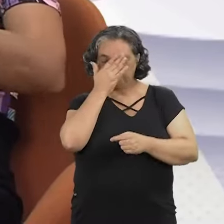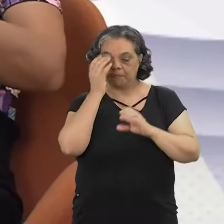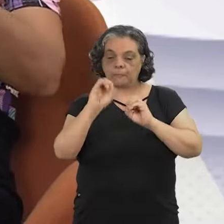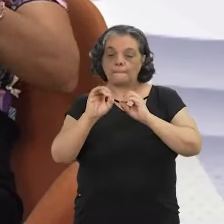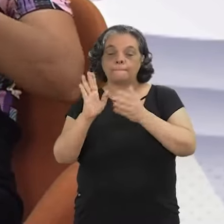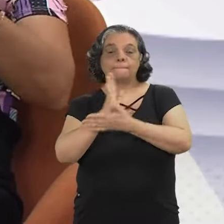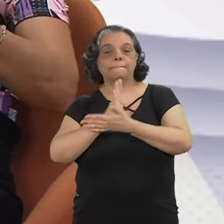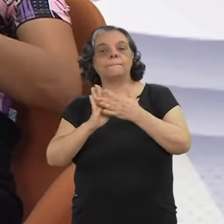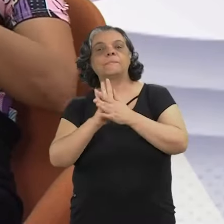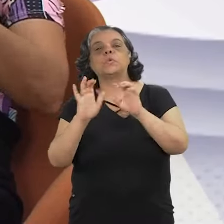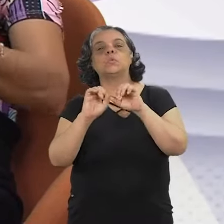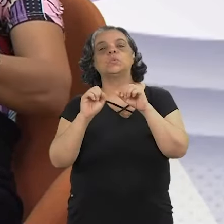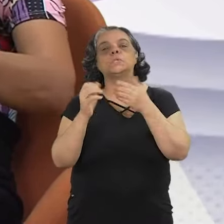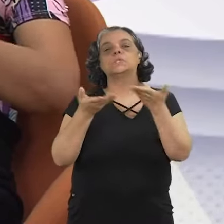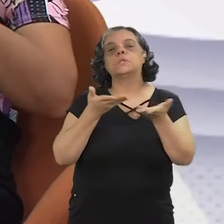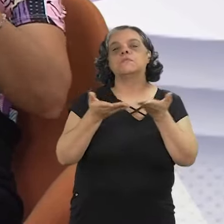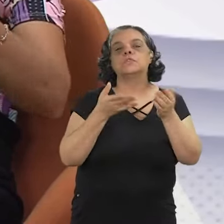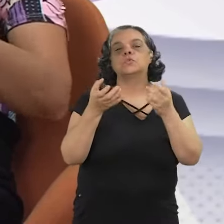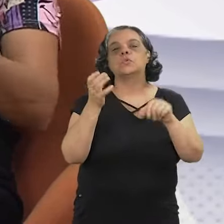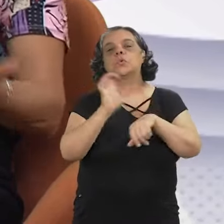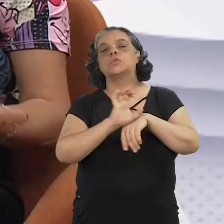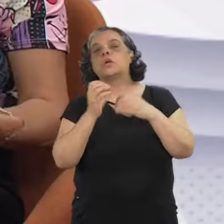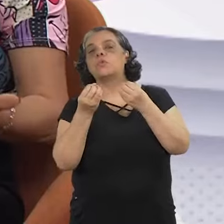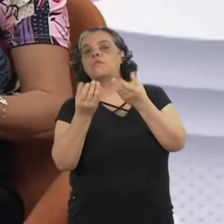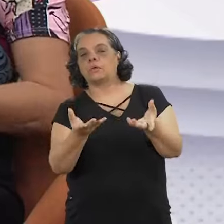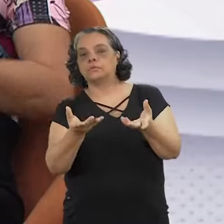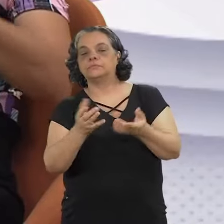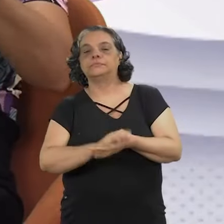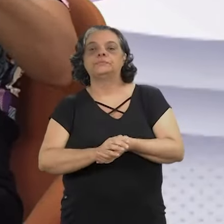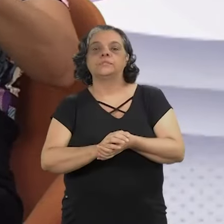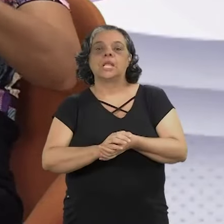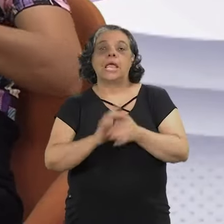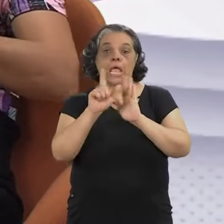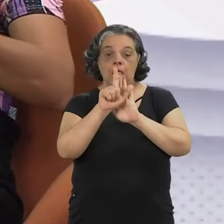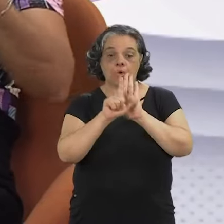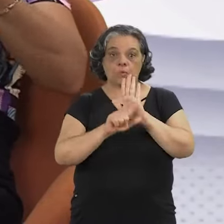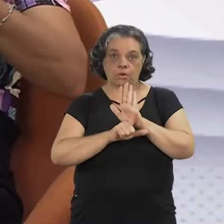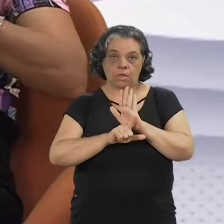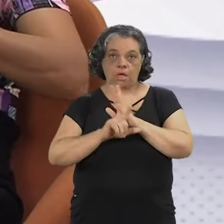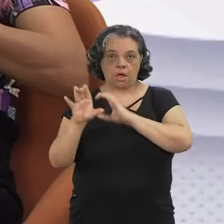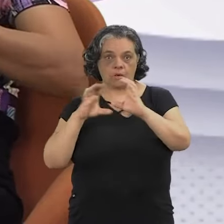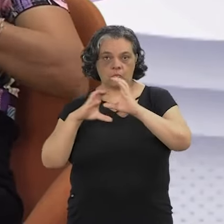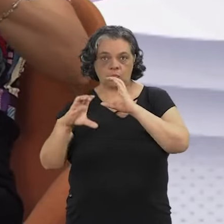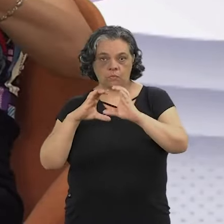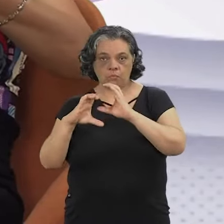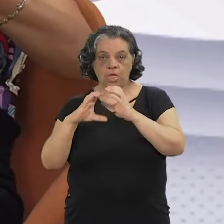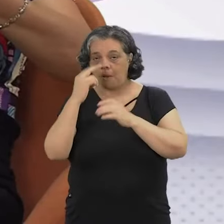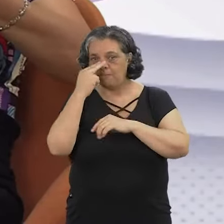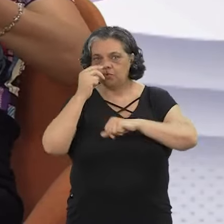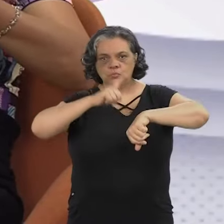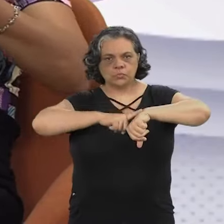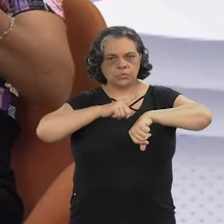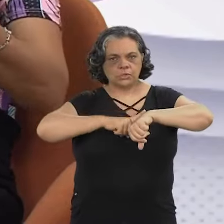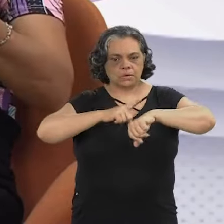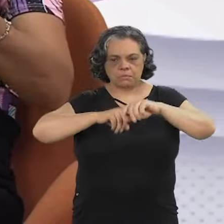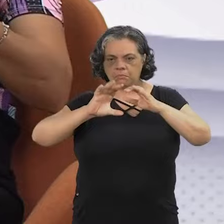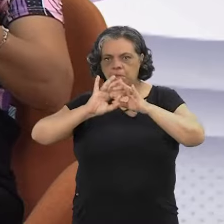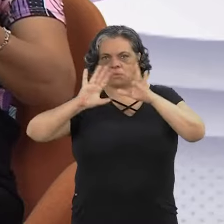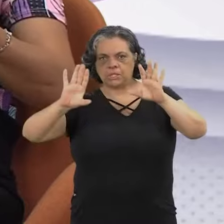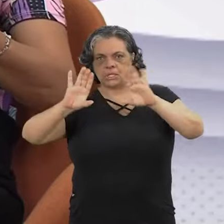todas Algum serviço que o estado oferece então regular a comunicação e ao mesmo